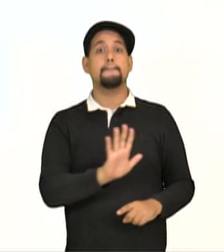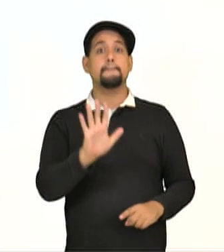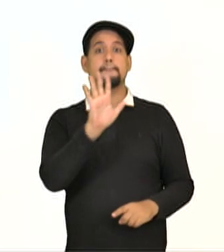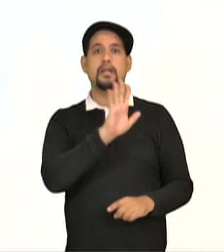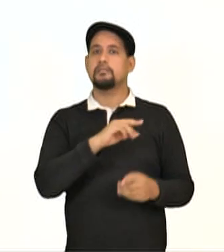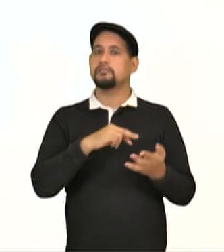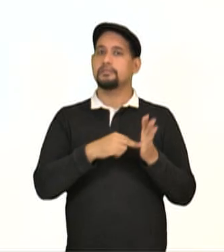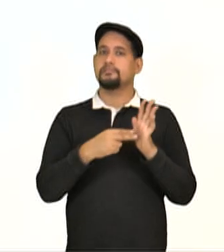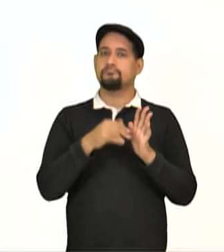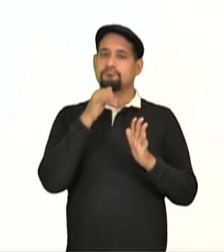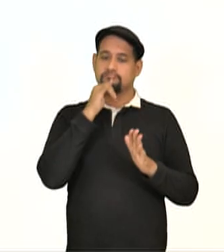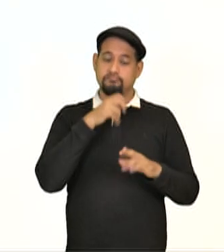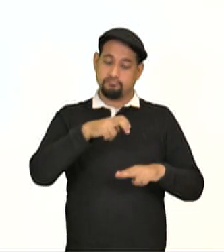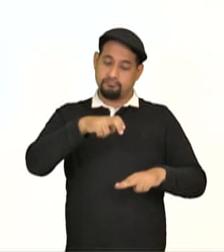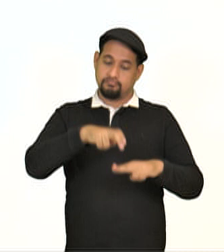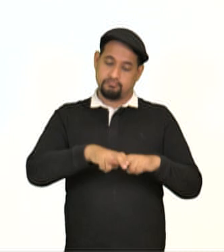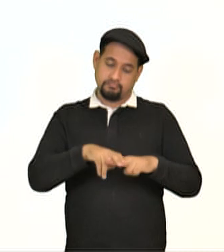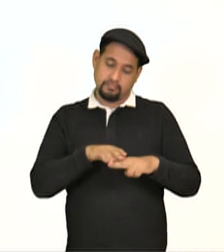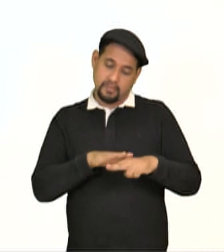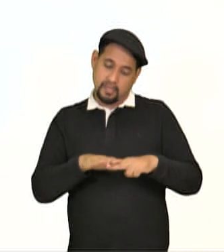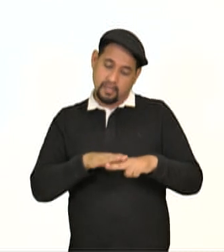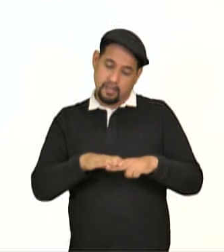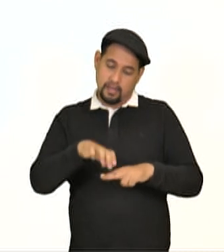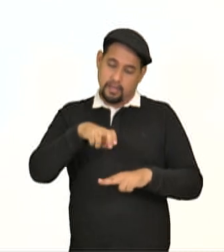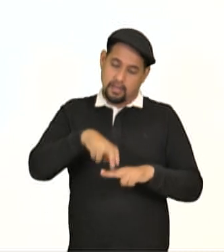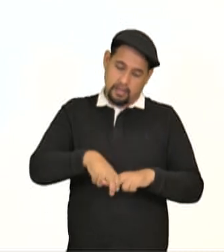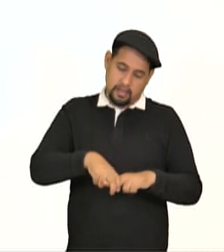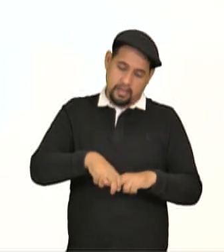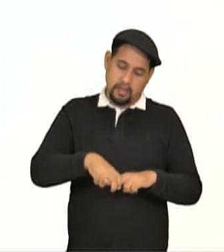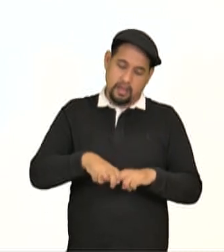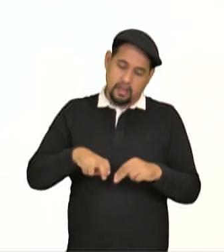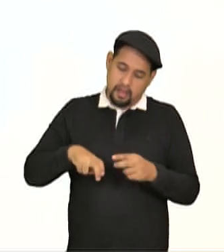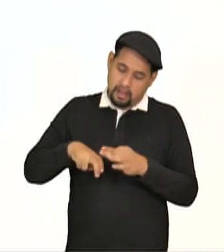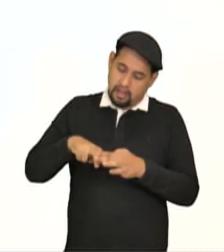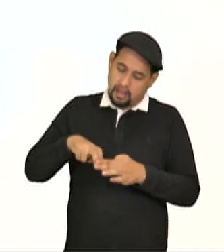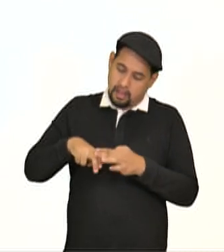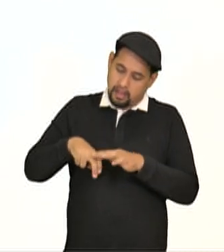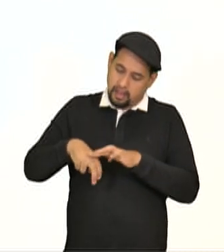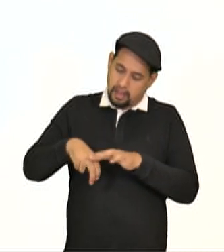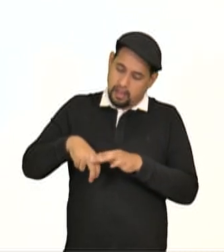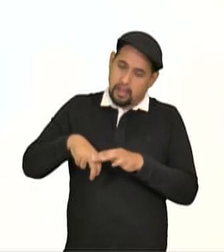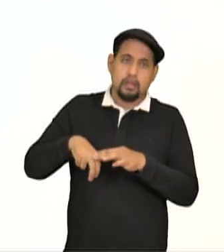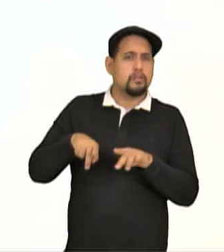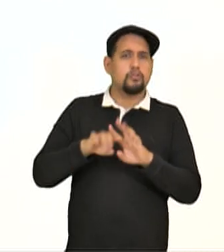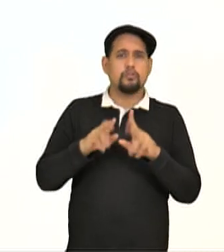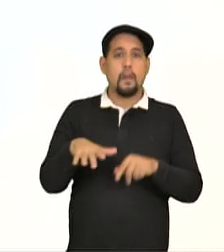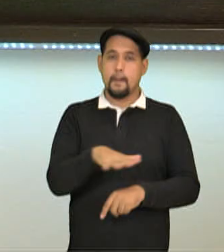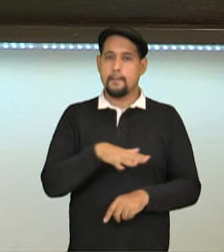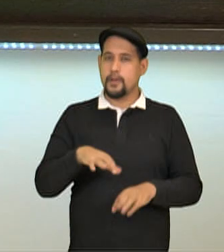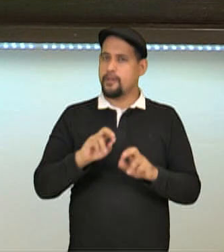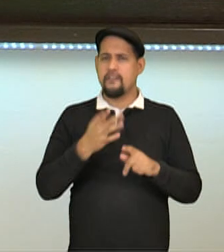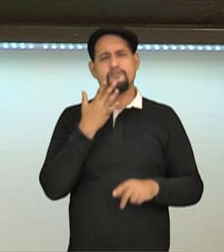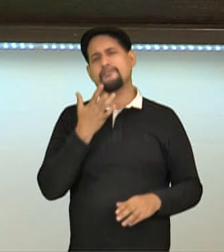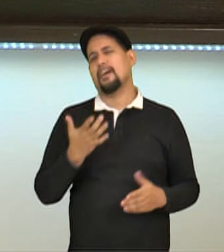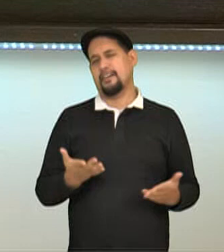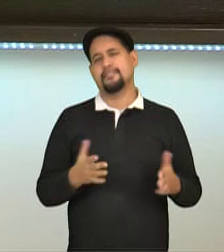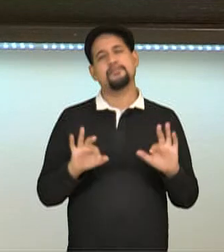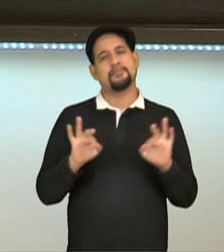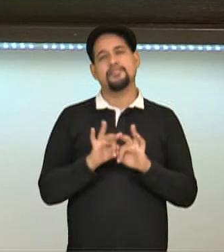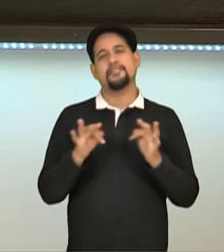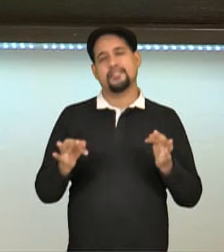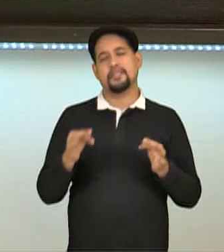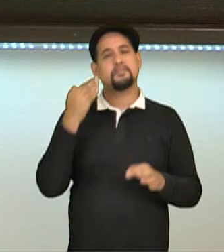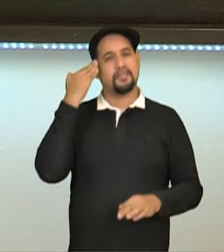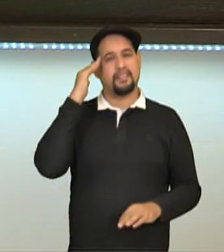encosto da cadeira, o assento da cadeira, são ideias de plano. Tudo bem? Bem facinho, né? Bem simples,